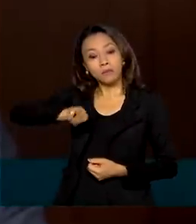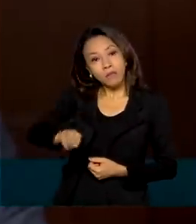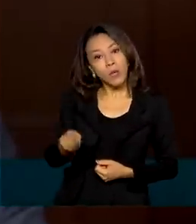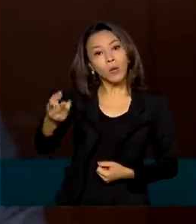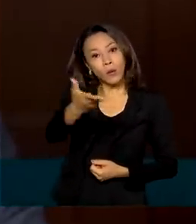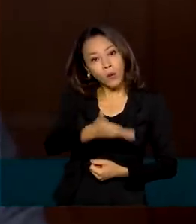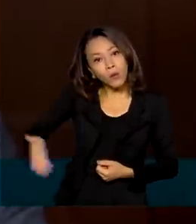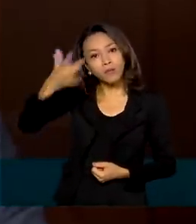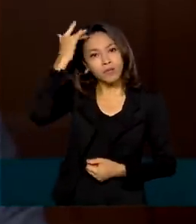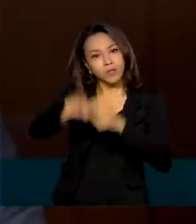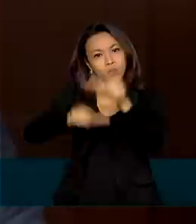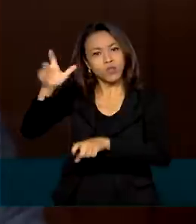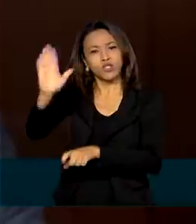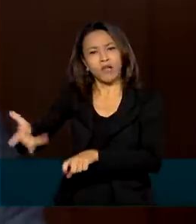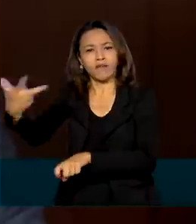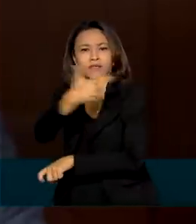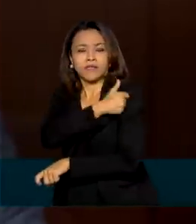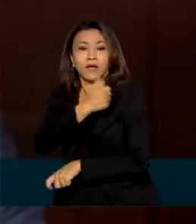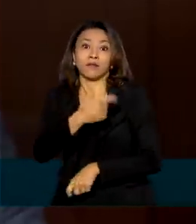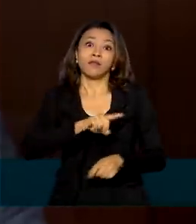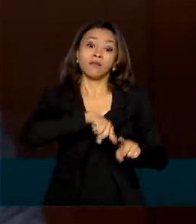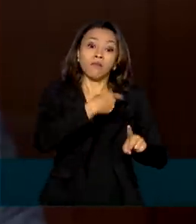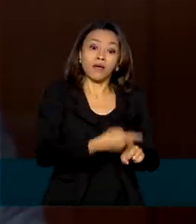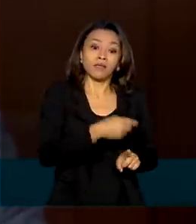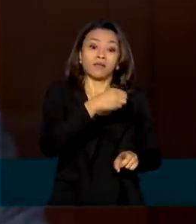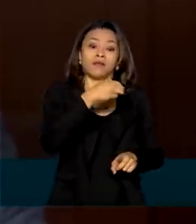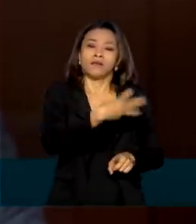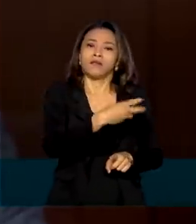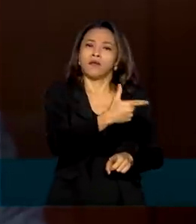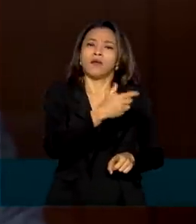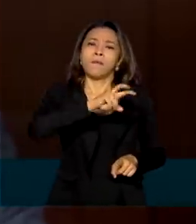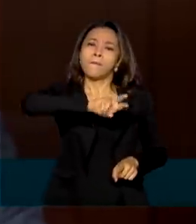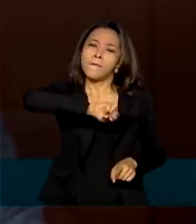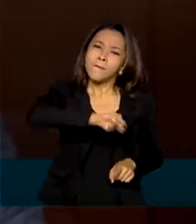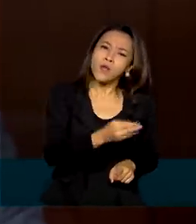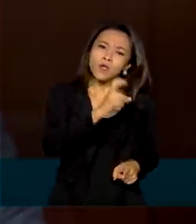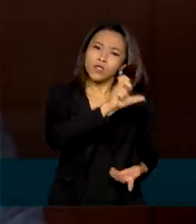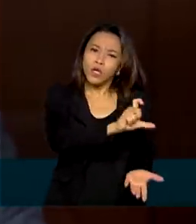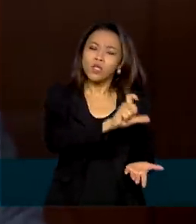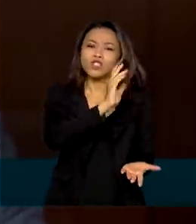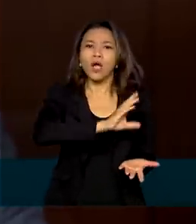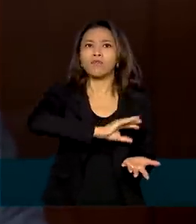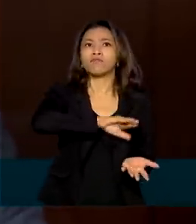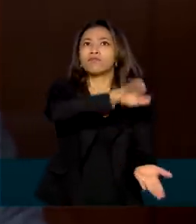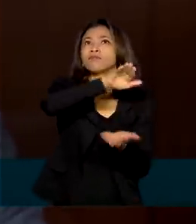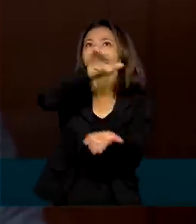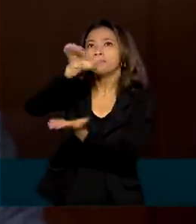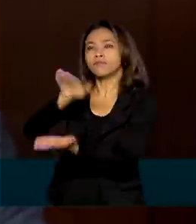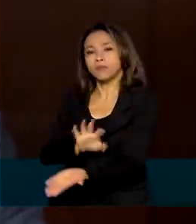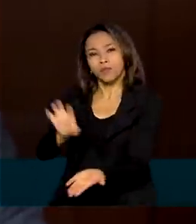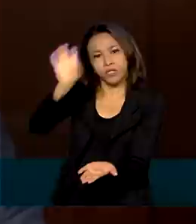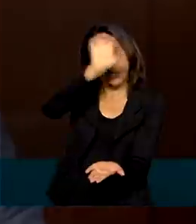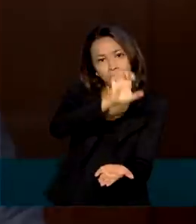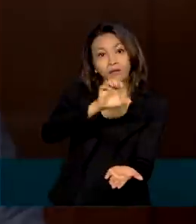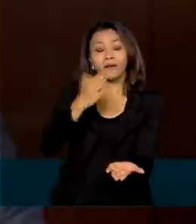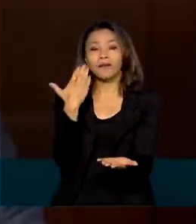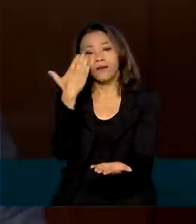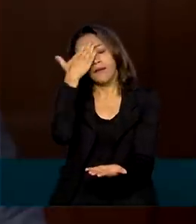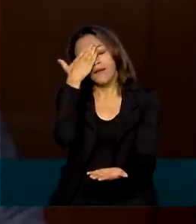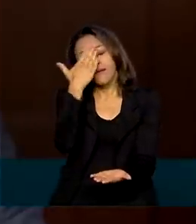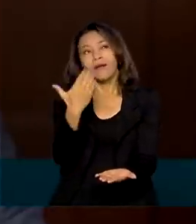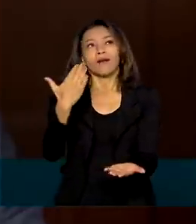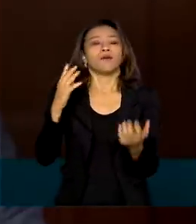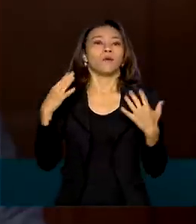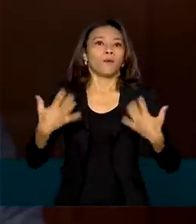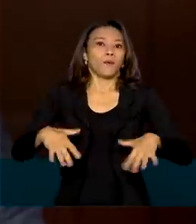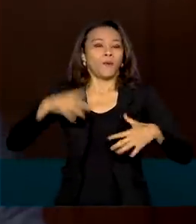mais de 32 milhões de doses de vacina distribuídas para todos os estados da federação, graças às ações que tomamos